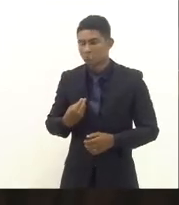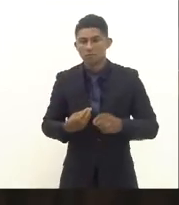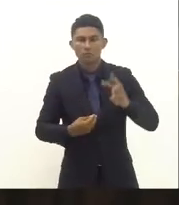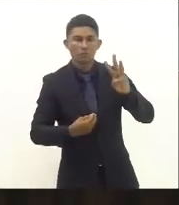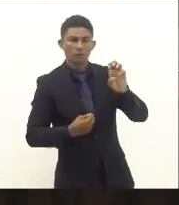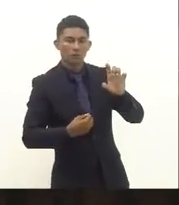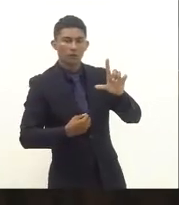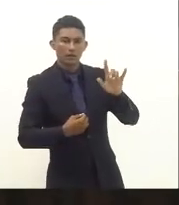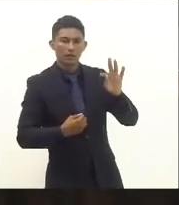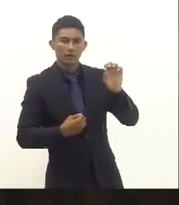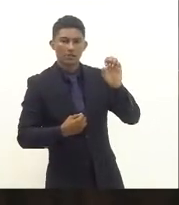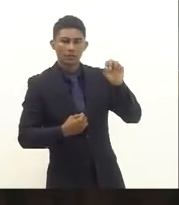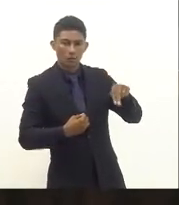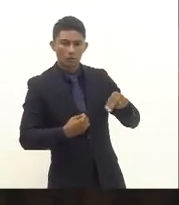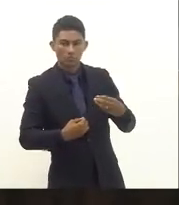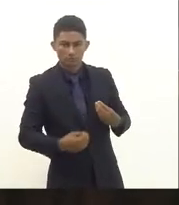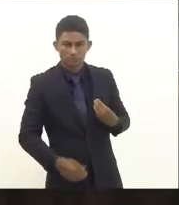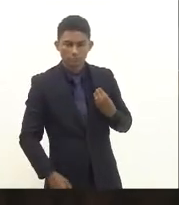José